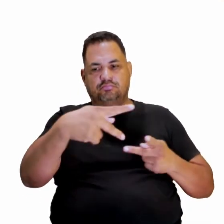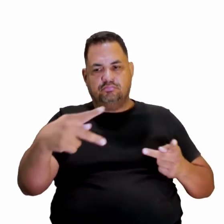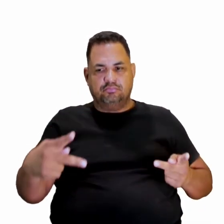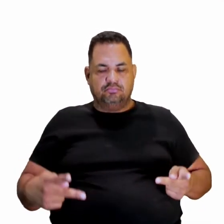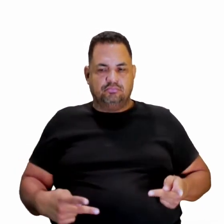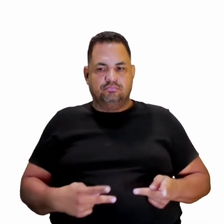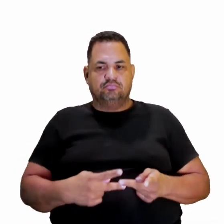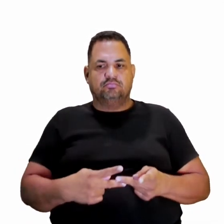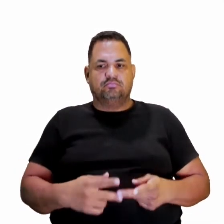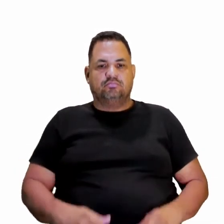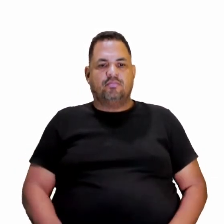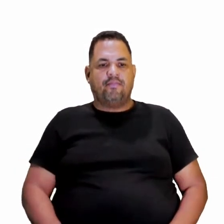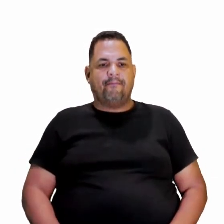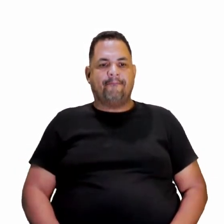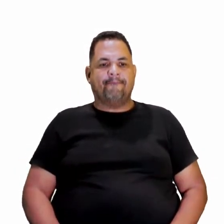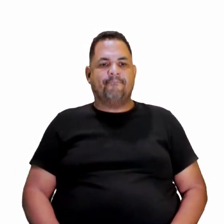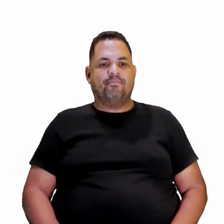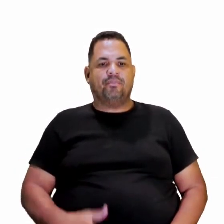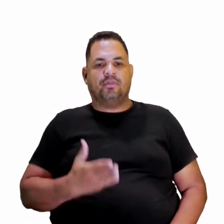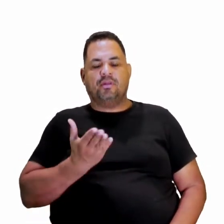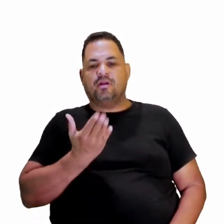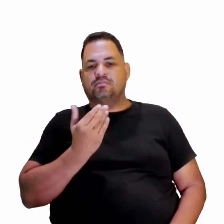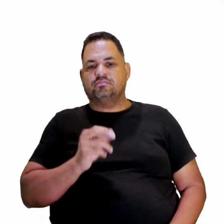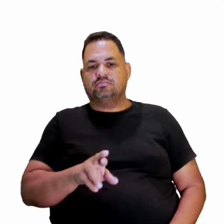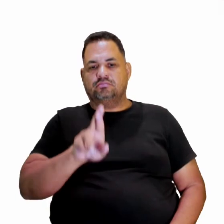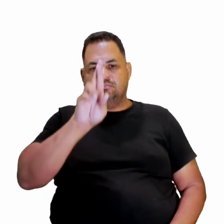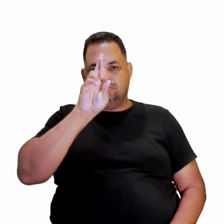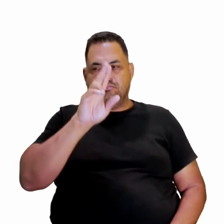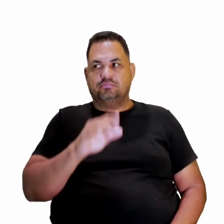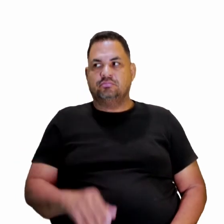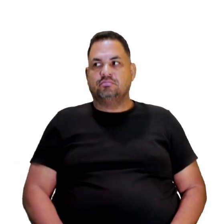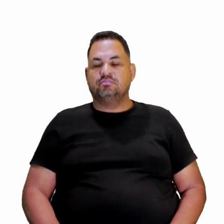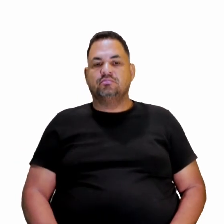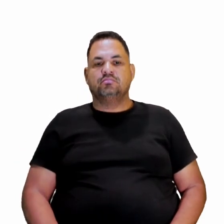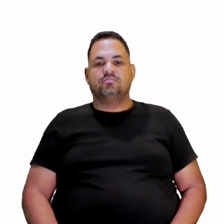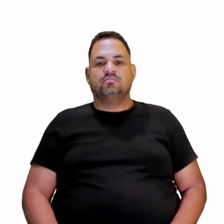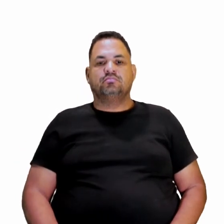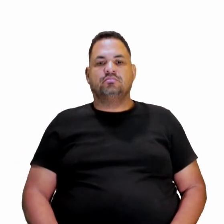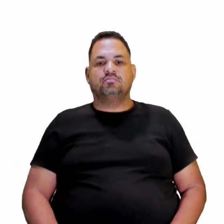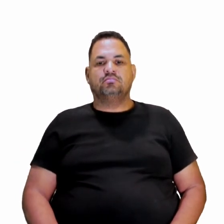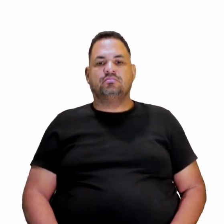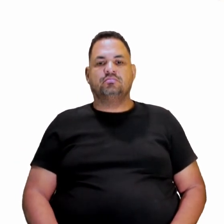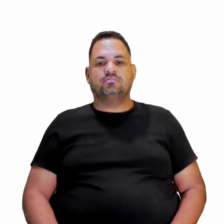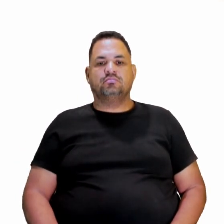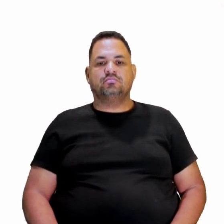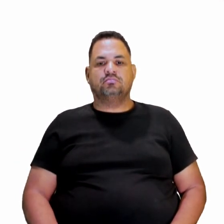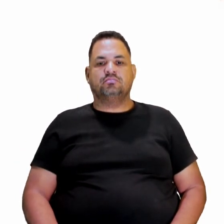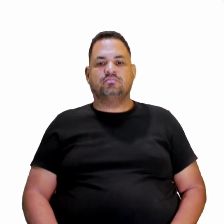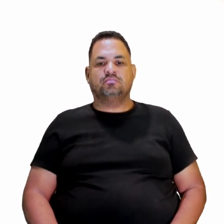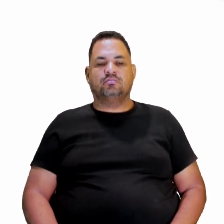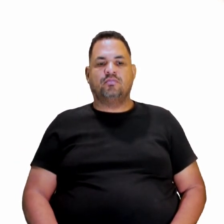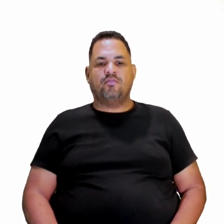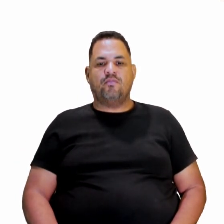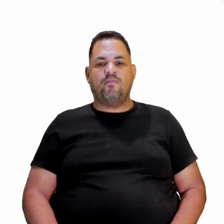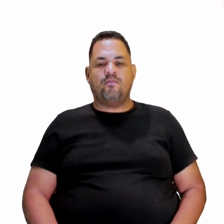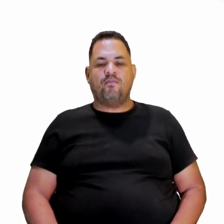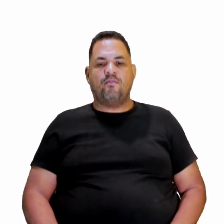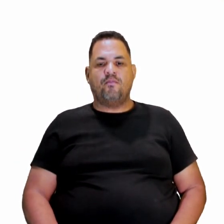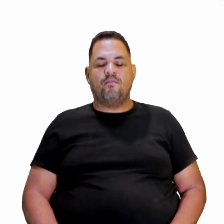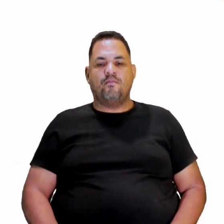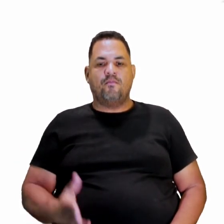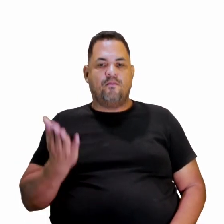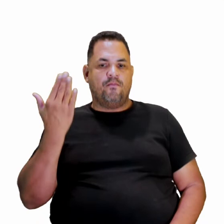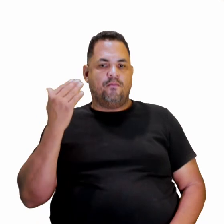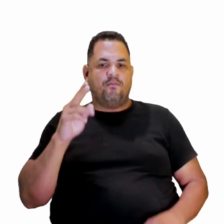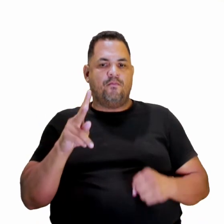teve, não almoçou pizza. Pronto, ele não almoçou pizza. He had,